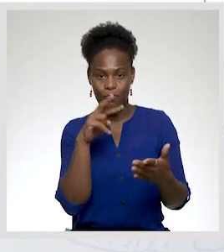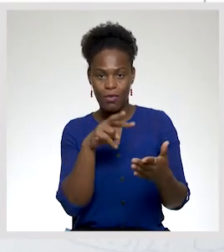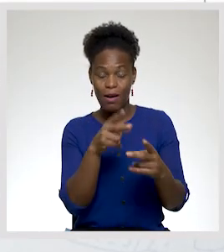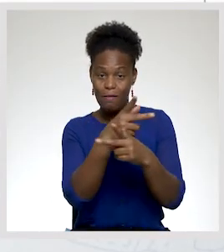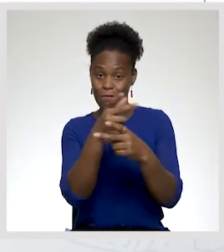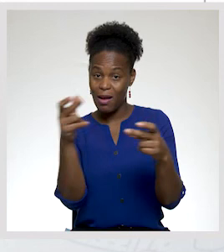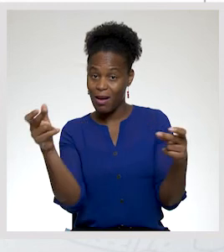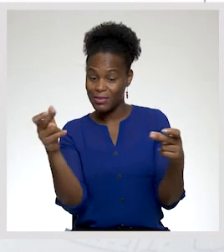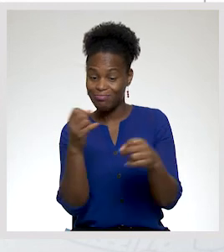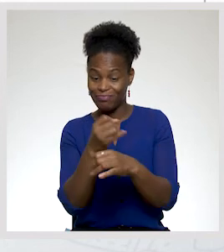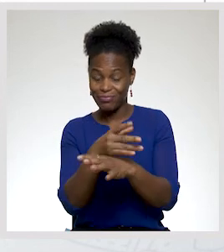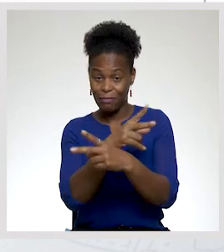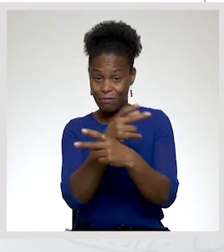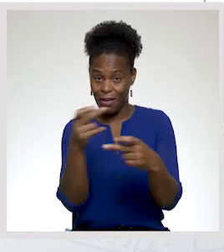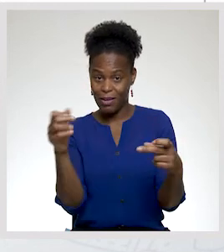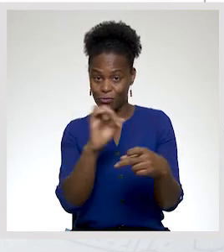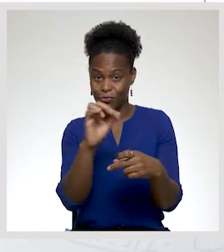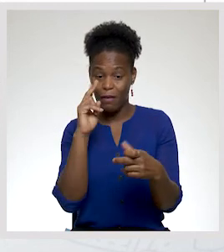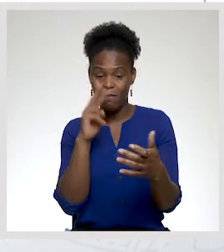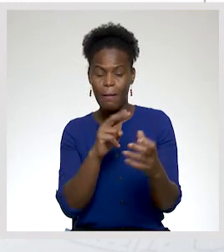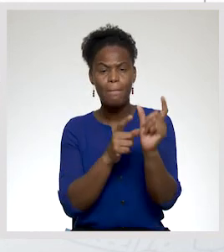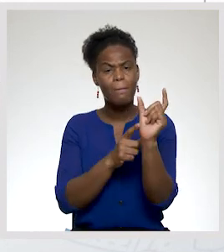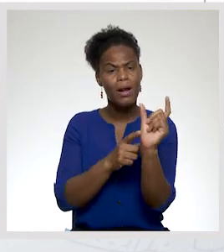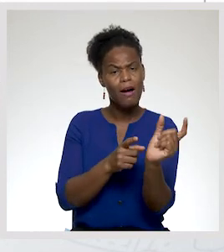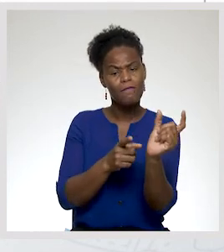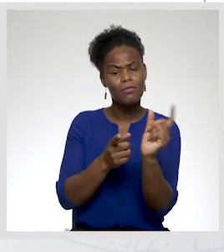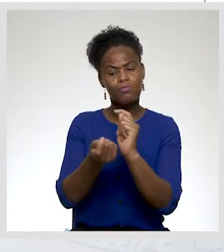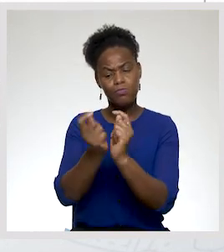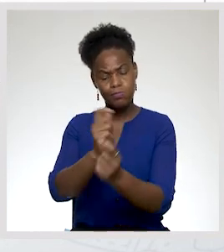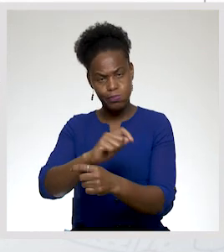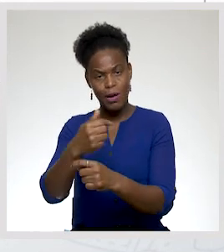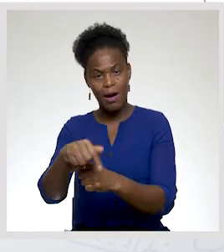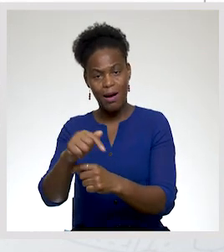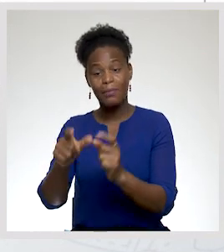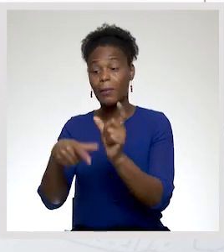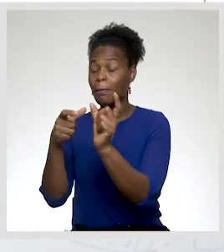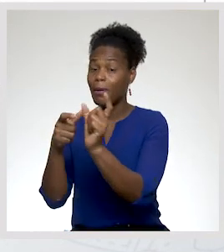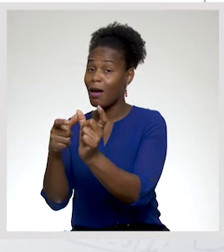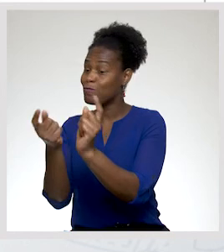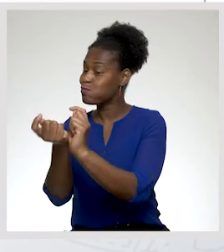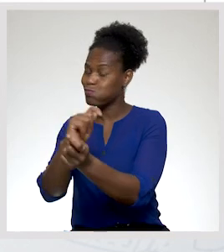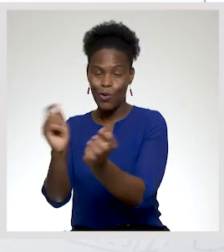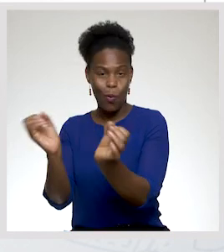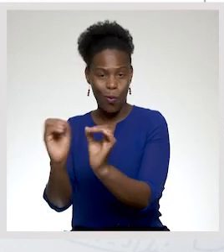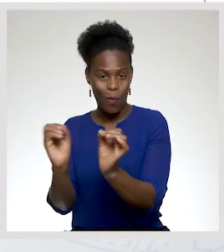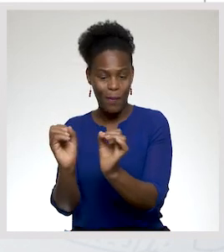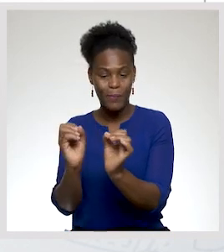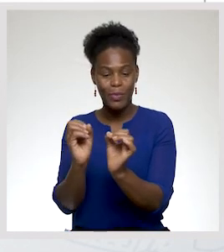Identifica nas frases seguintes as palavras variáveis e